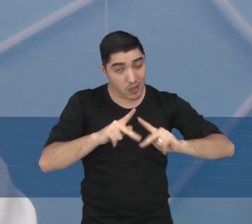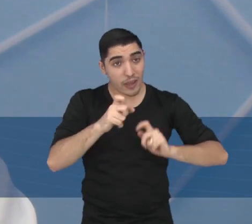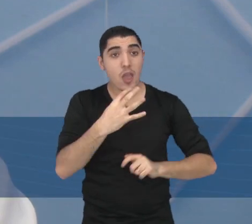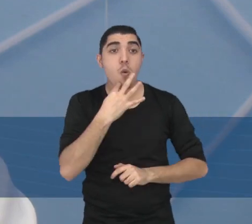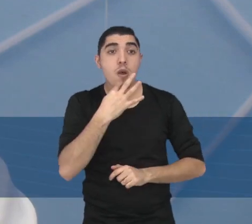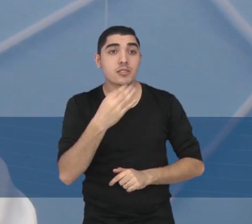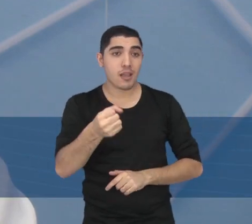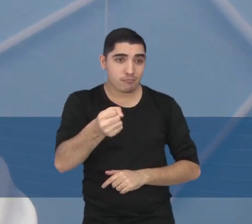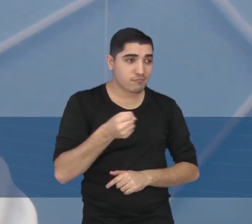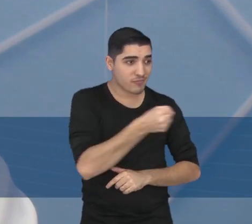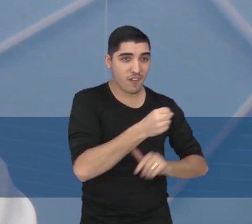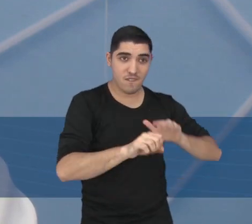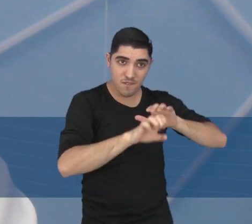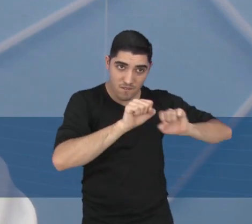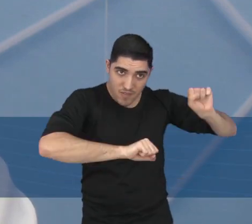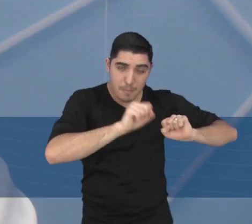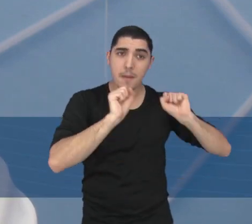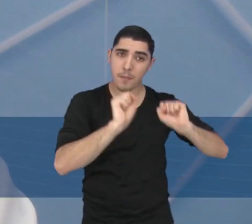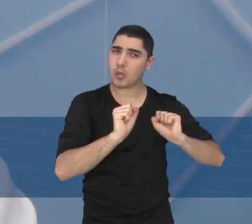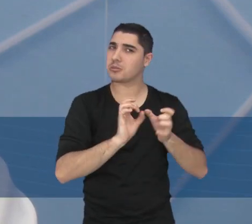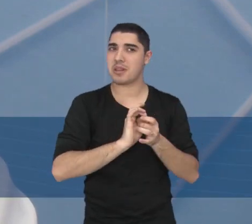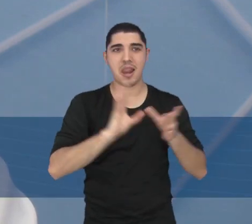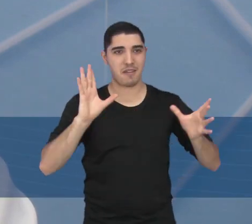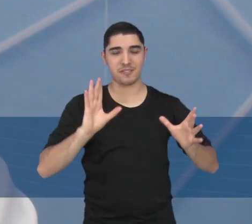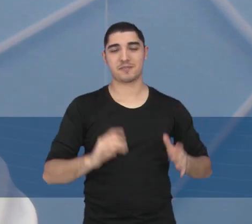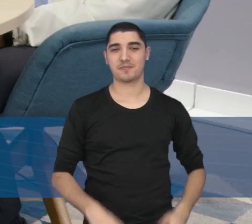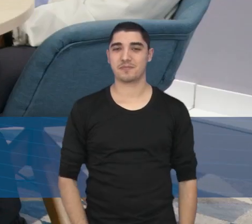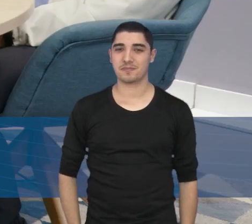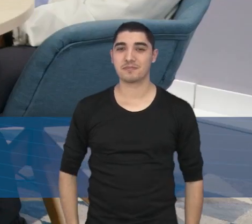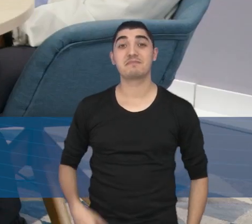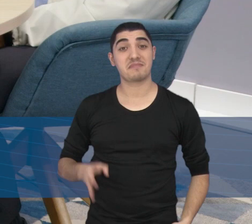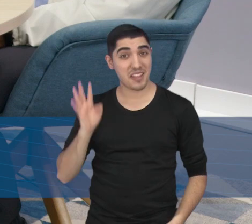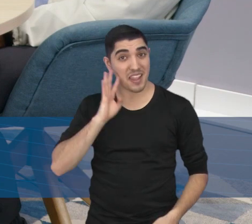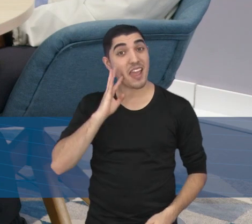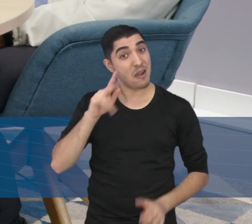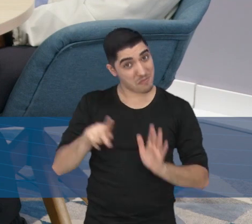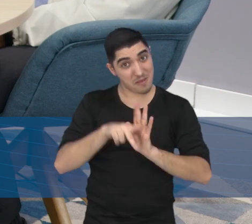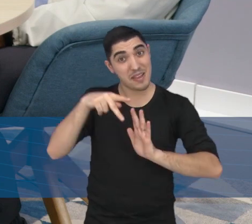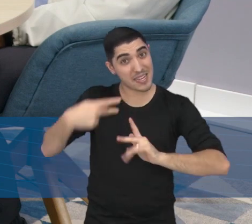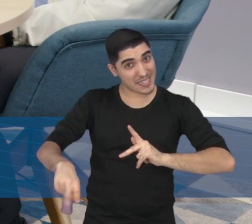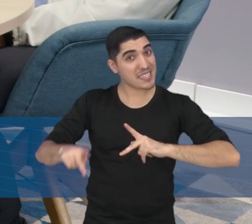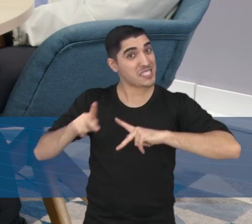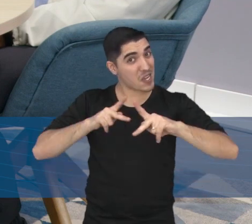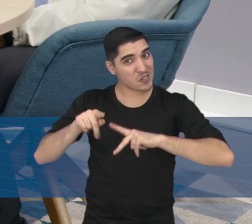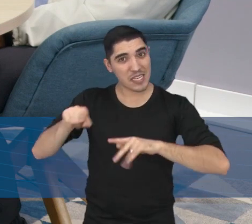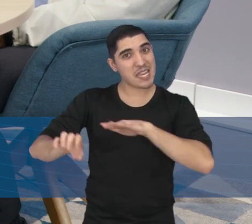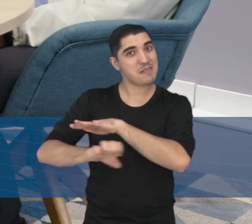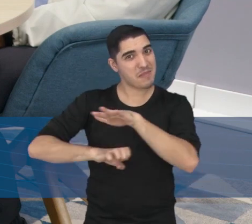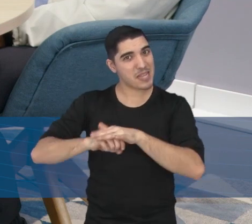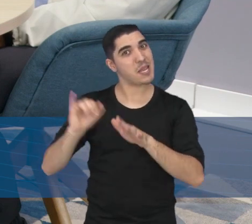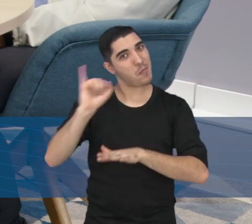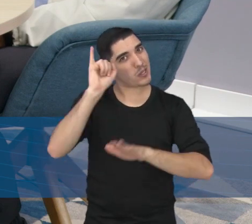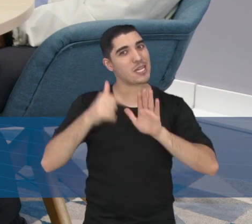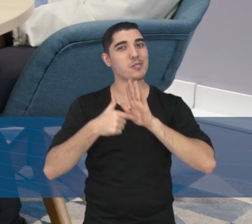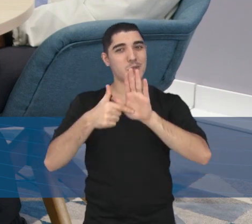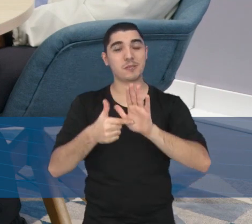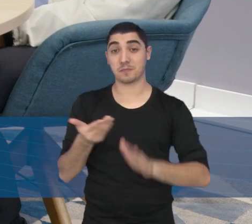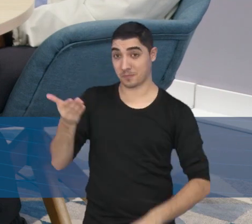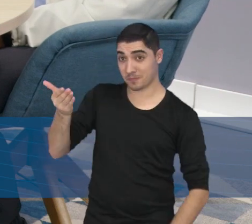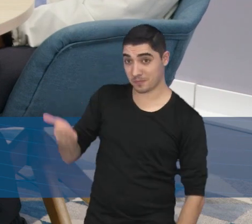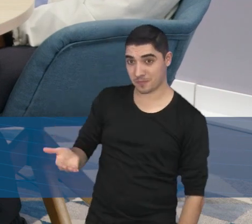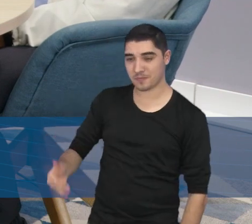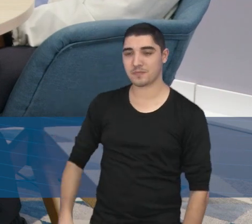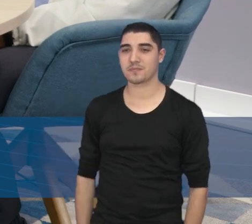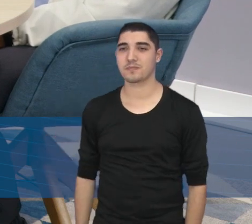quiser conhecer a fábrica, a gente está aberto para marcar essa visita. Legal, empresa 100% joseense. É importante a gente ressaltar aqui.